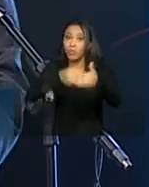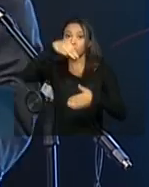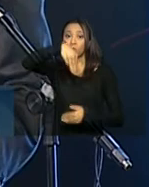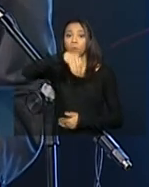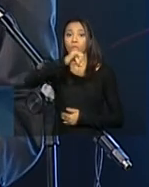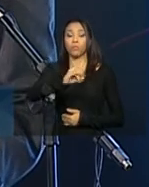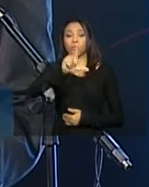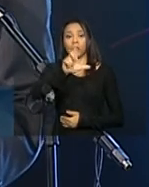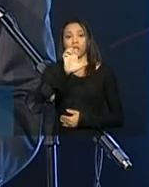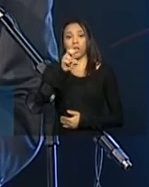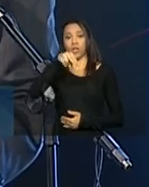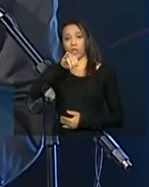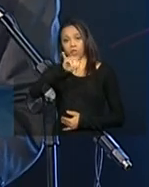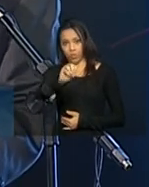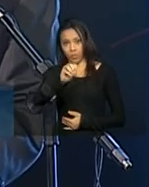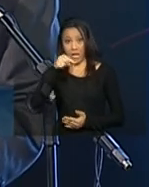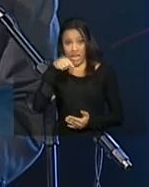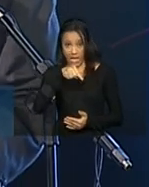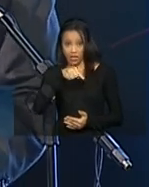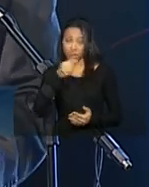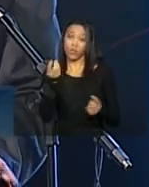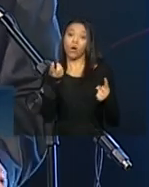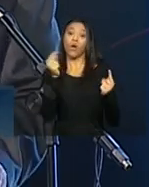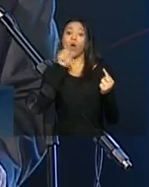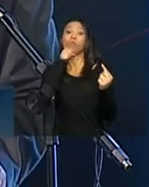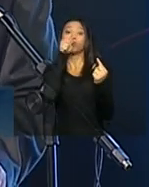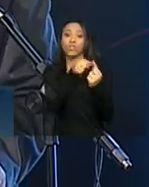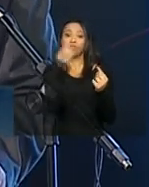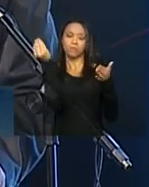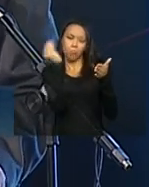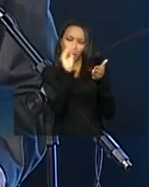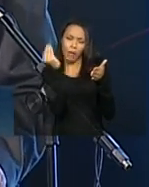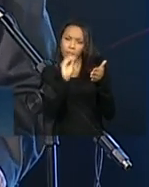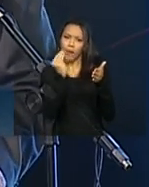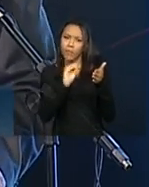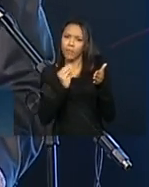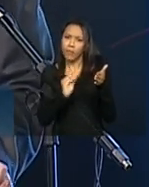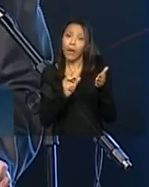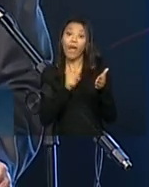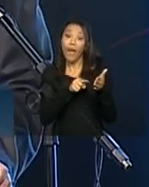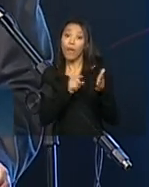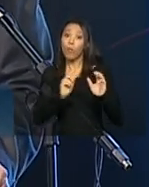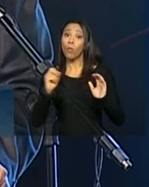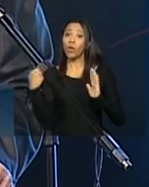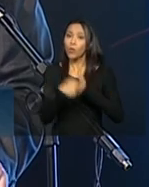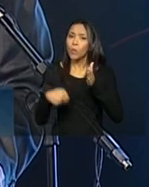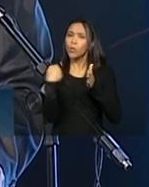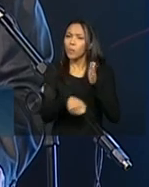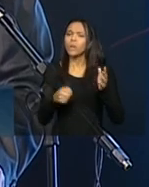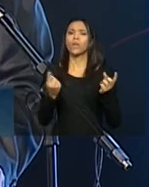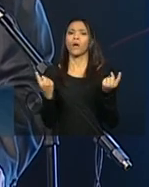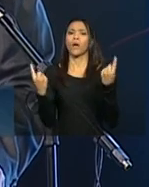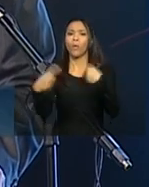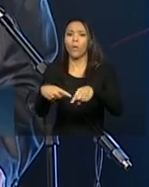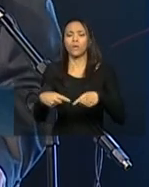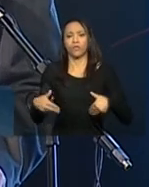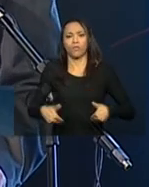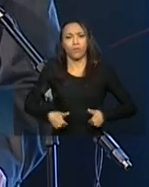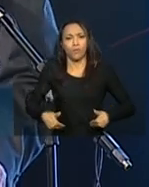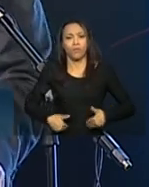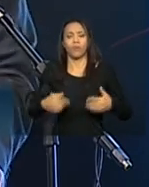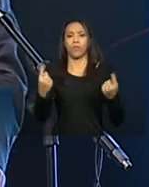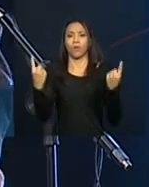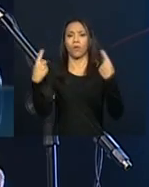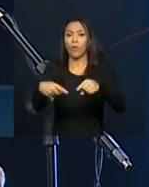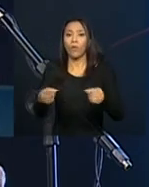Esses objetivos, que incluíam uma luta contra a pobreza, contra a fome, contra